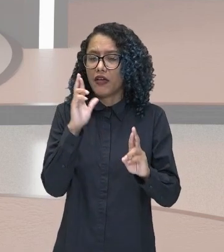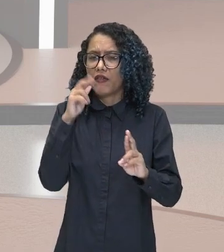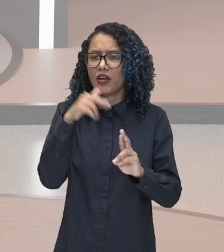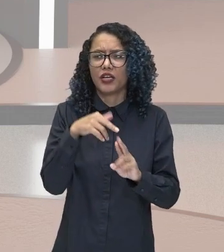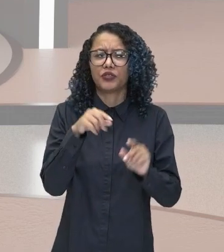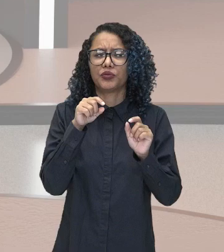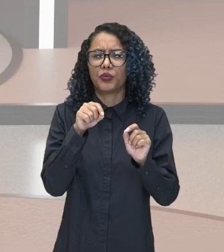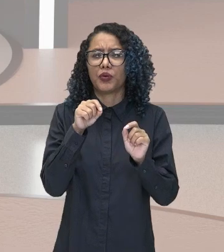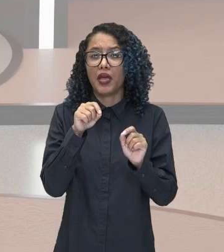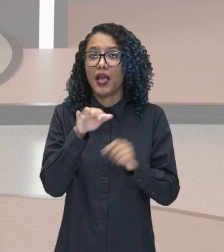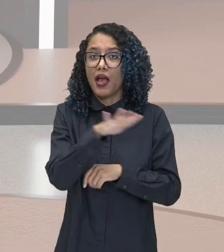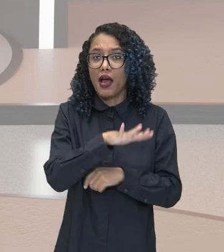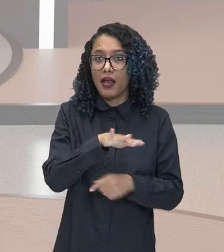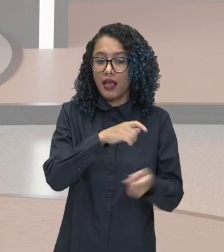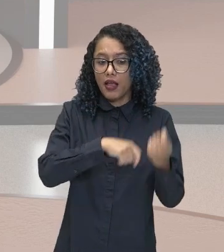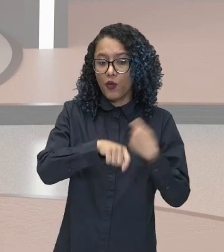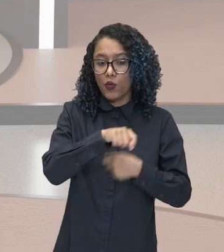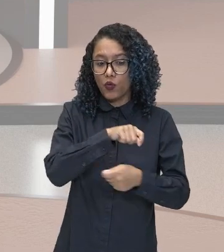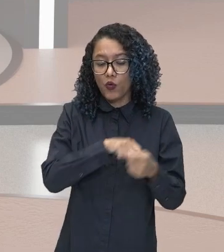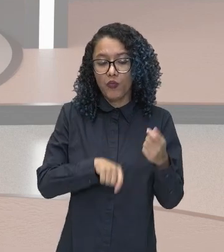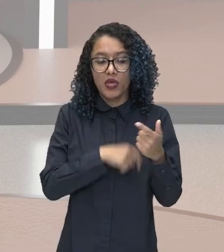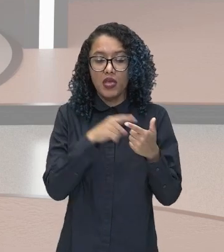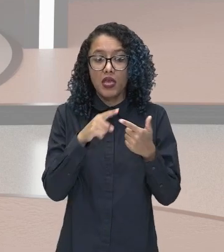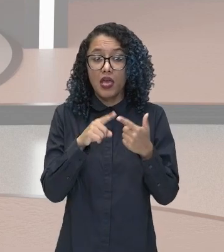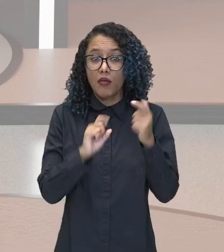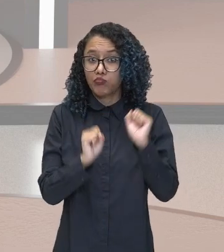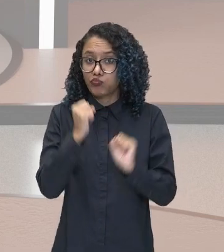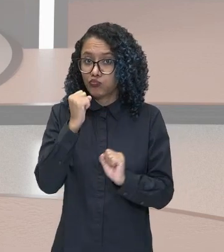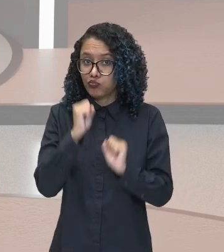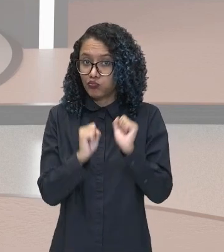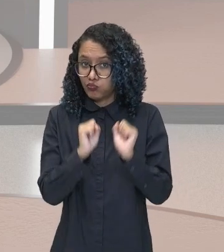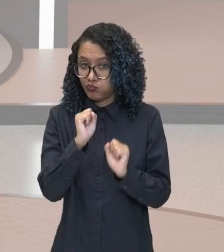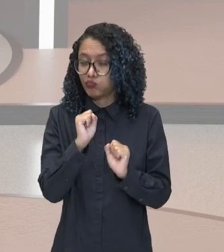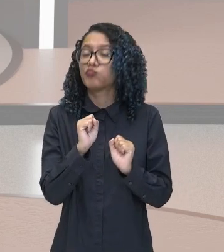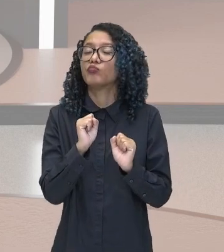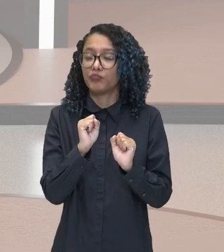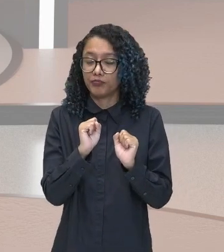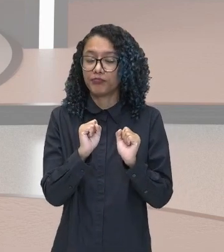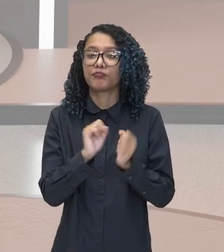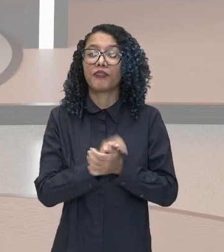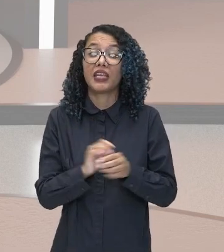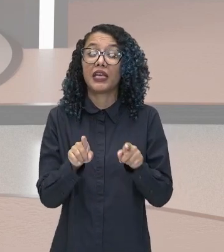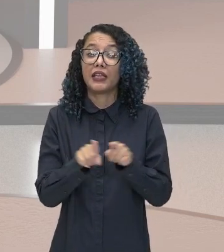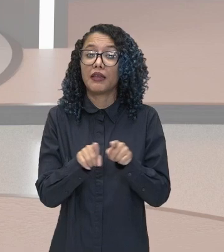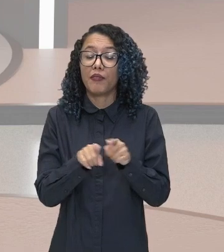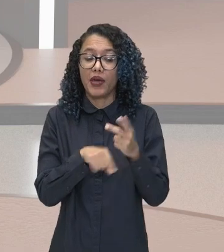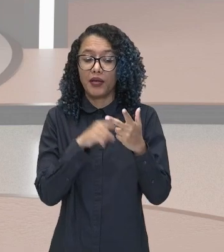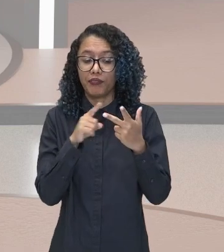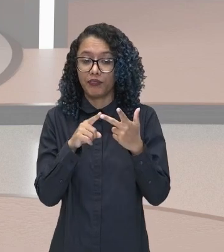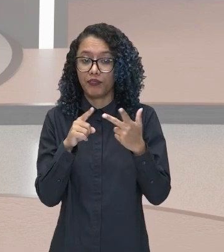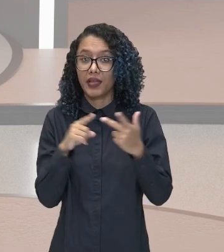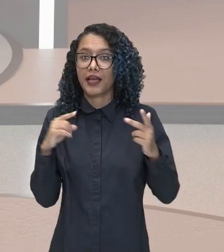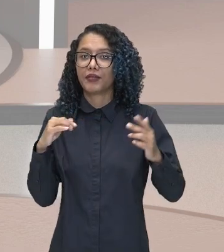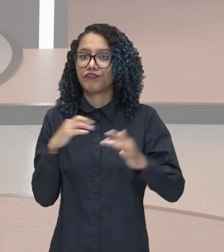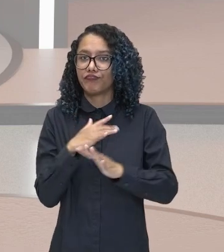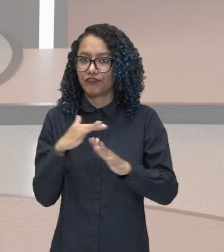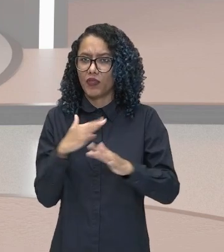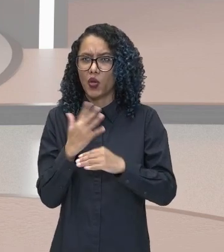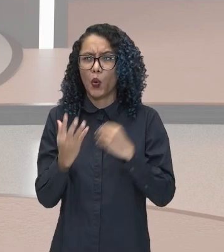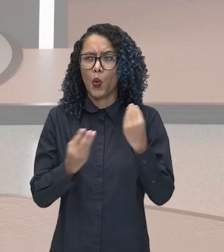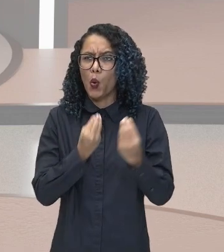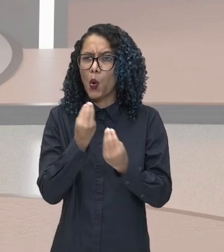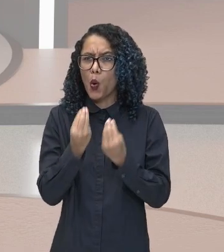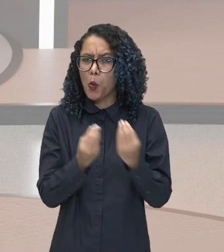parte econômica, à parte industrial e, consequentemente, à parte urbana. Como que esse país